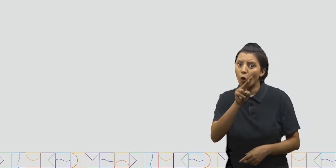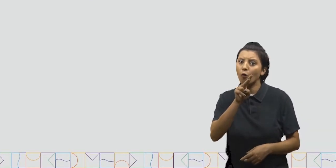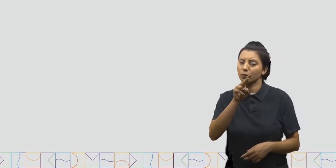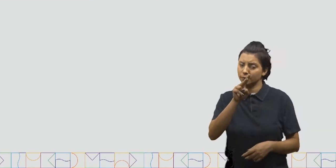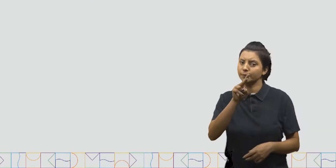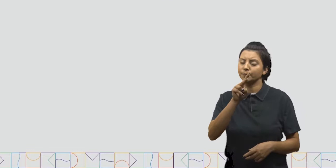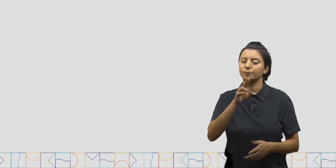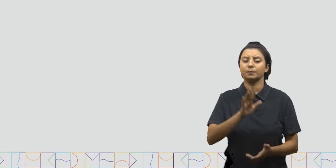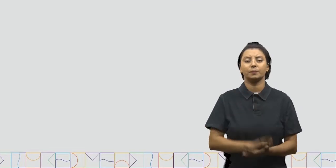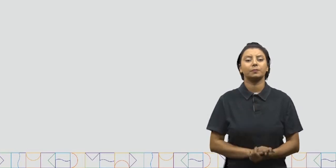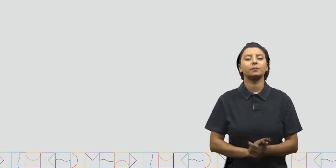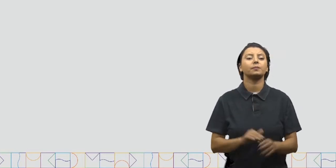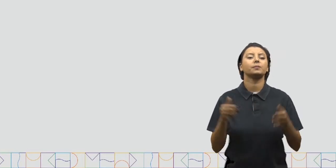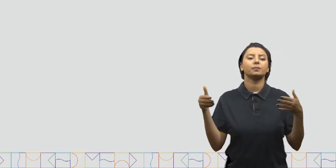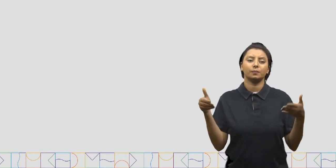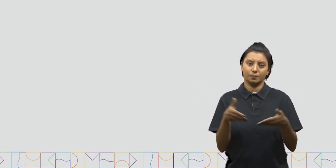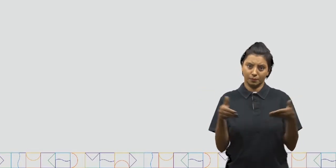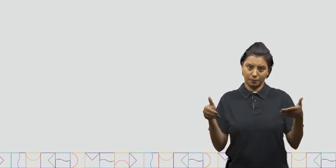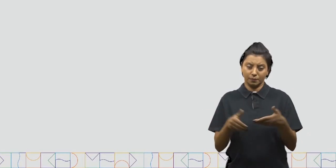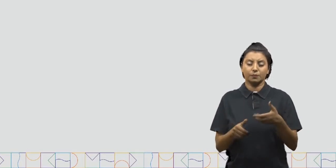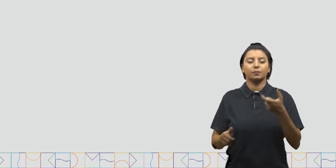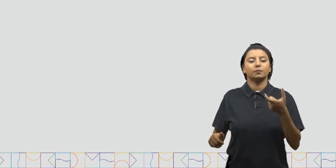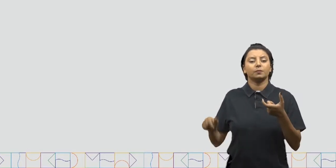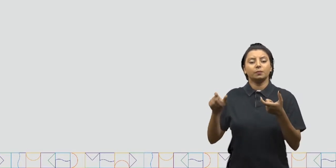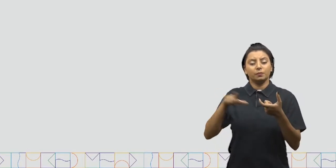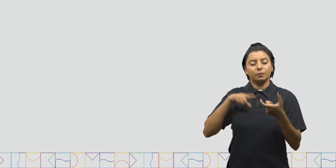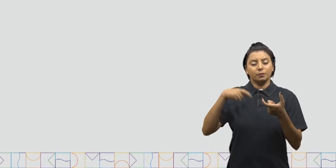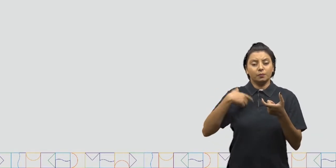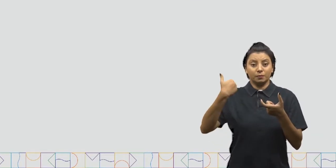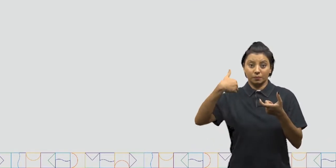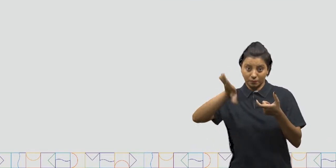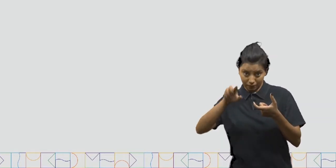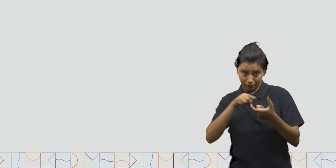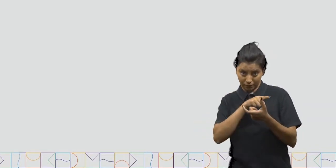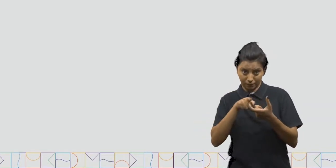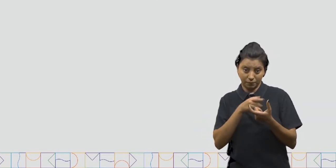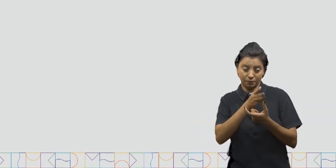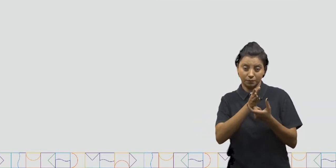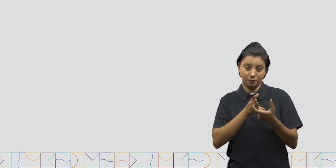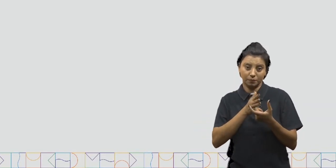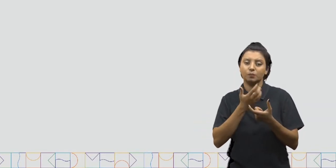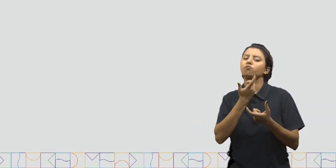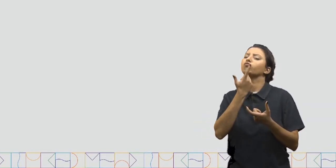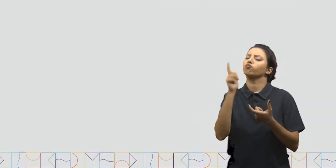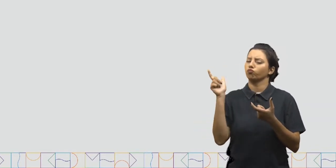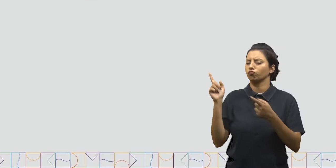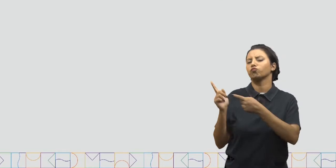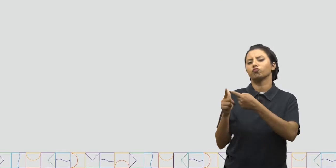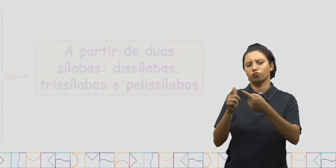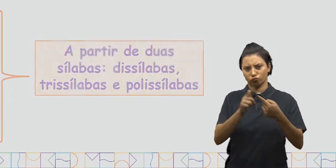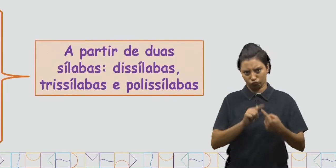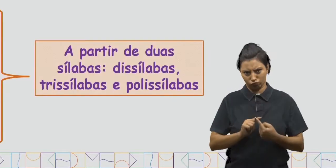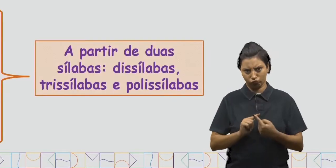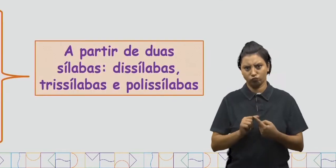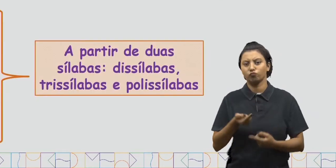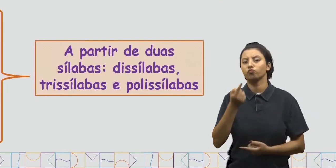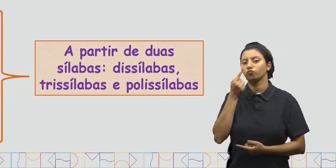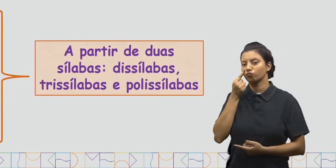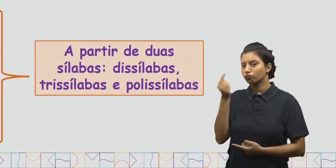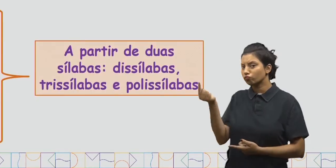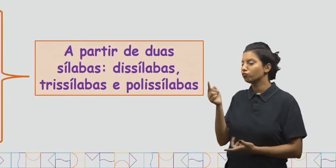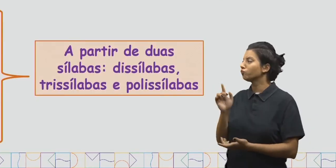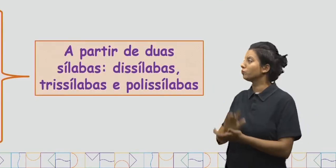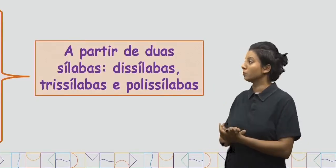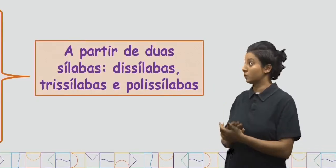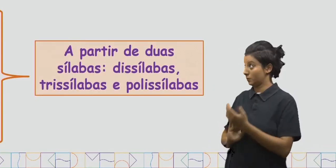sílaba. Agora, quando uma palavra tem mais de uma sílaba, ela recebe outras classificações. A partir